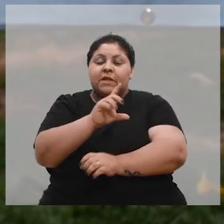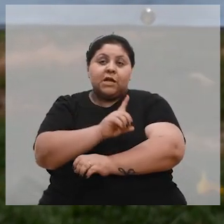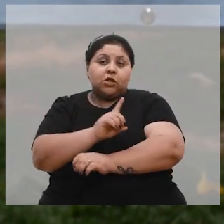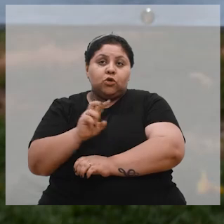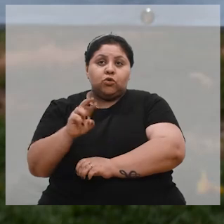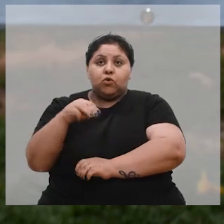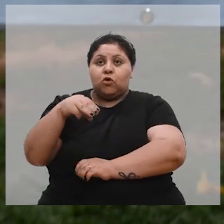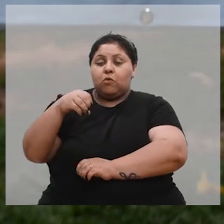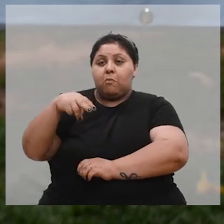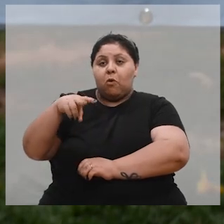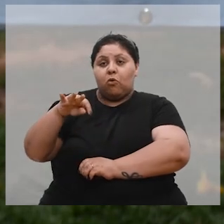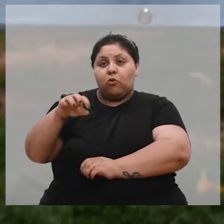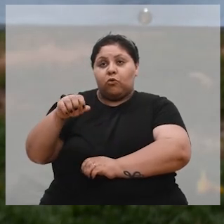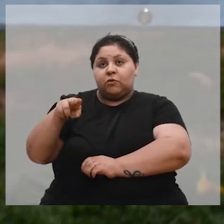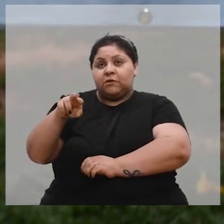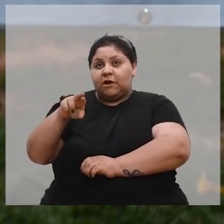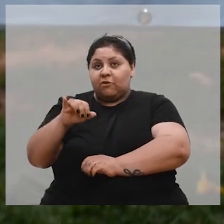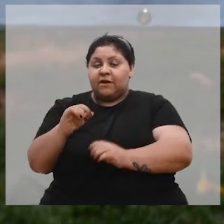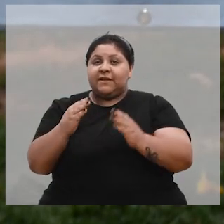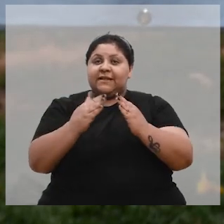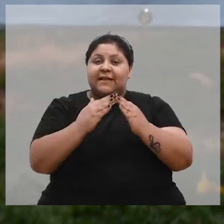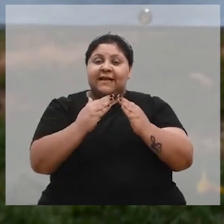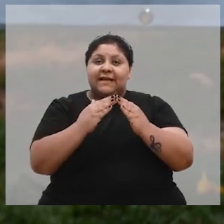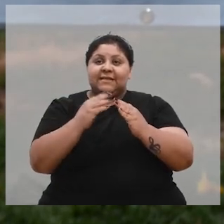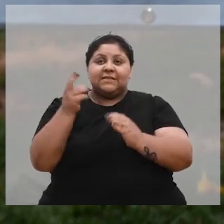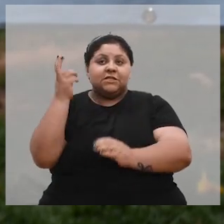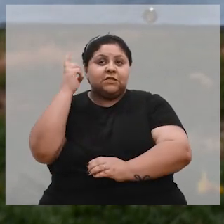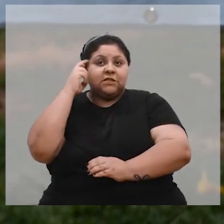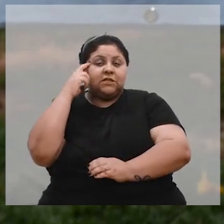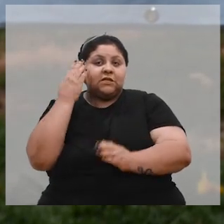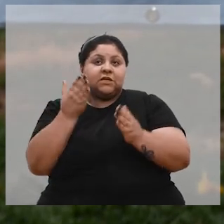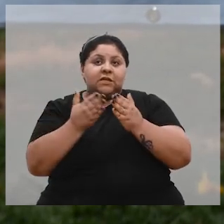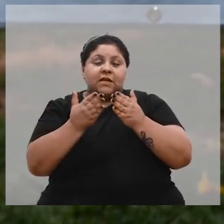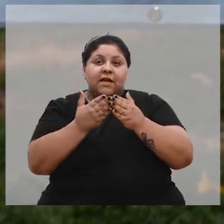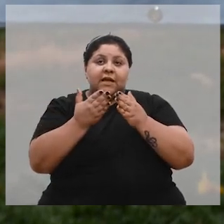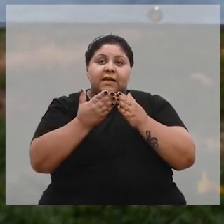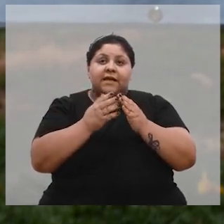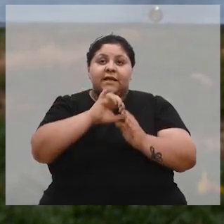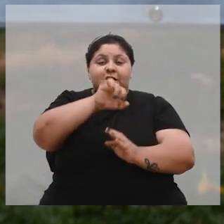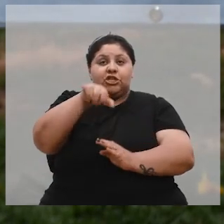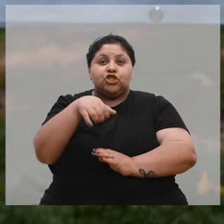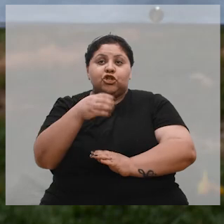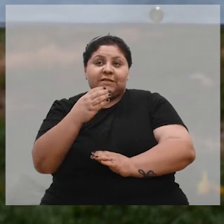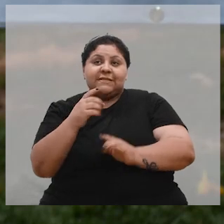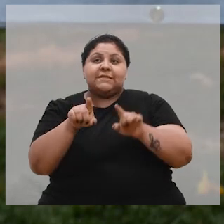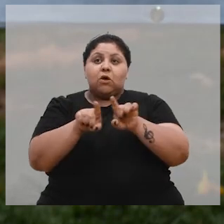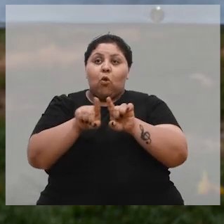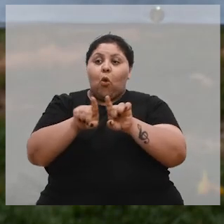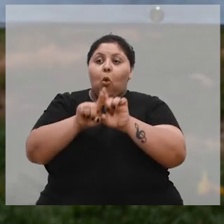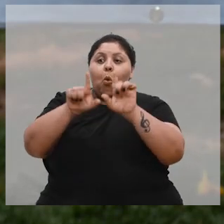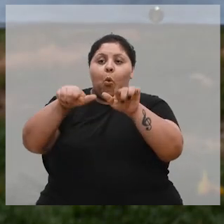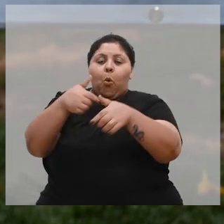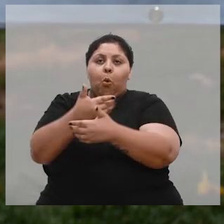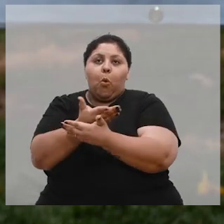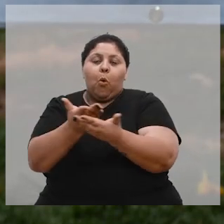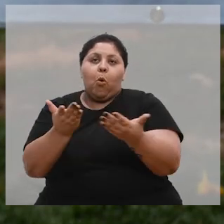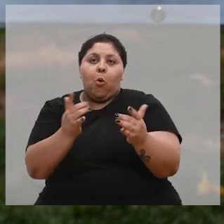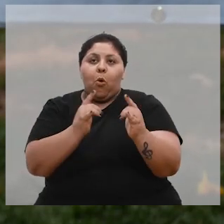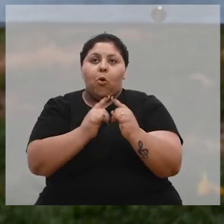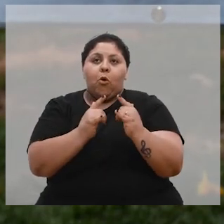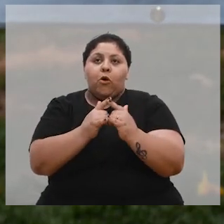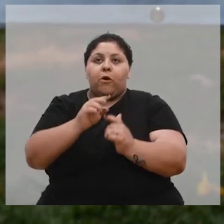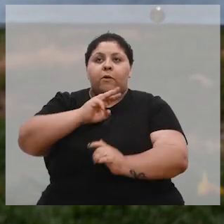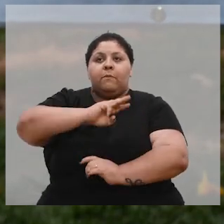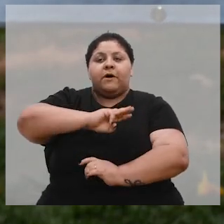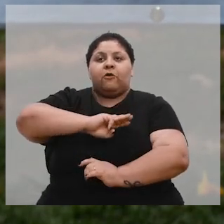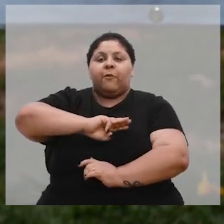Dr. Montauri, que tem a nossa Casa da Cultura, né? Nós temos também aqui na Júlia de Castilhos um espaço também com a instituição